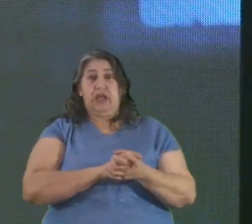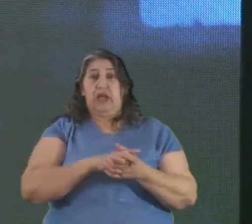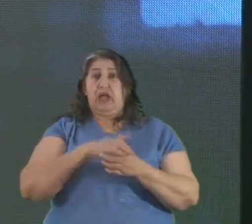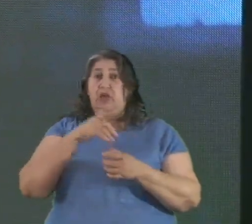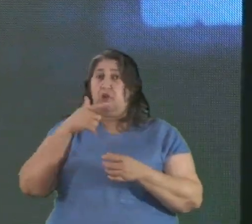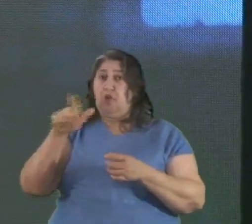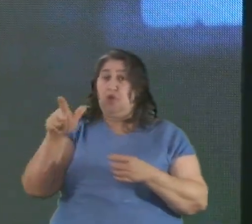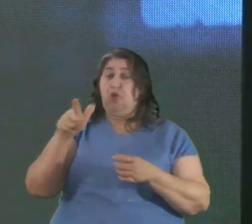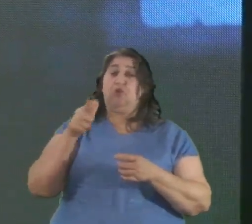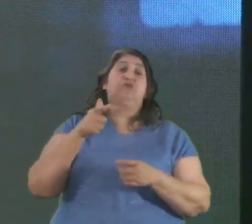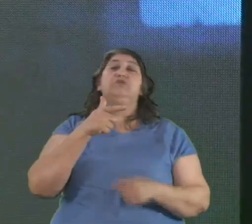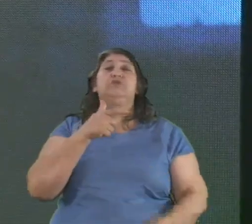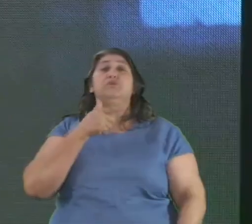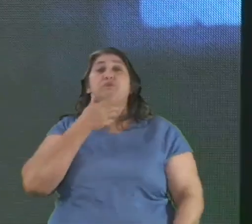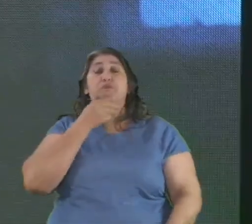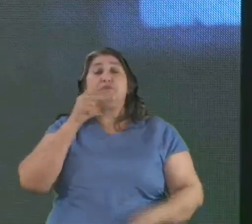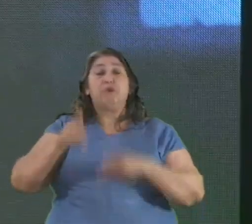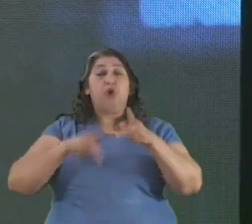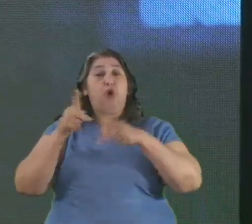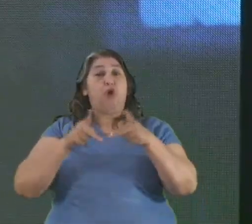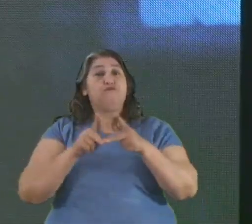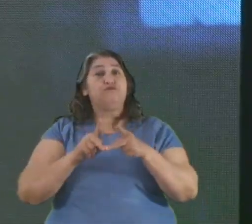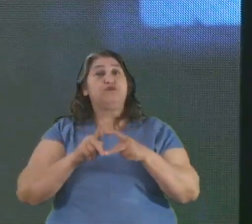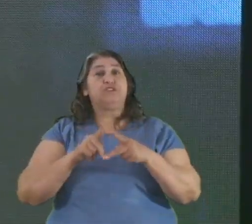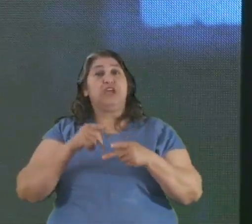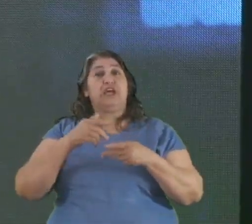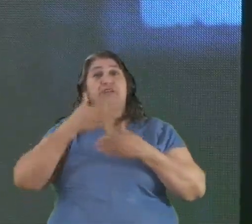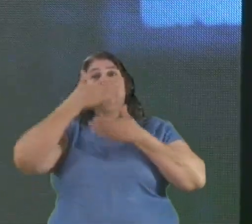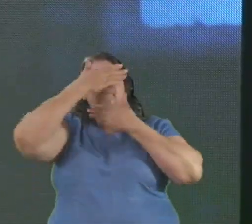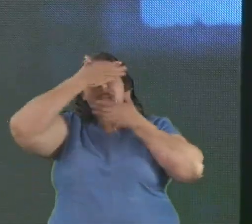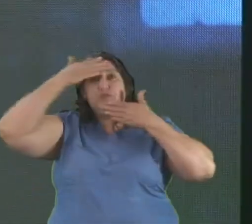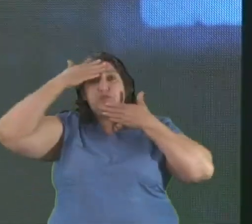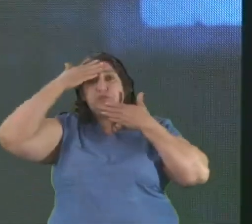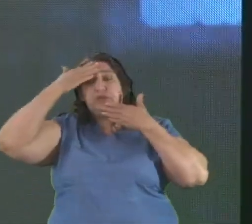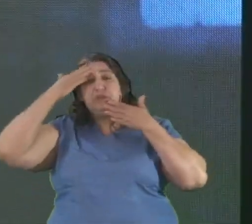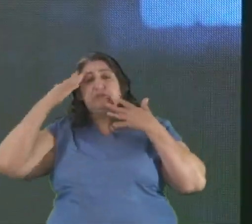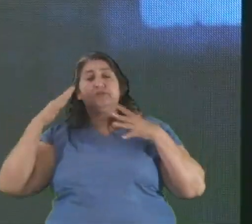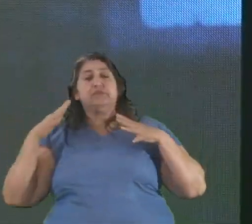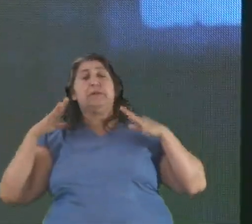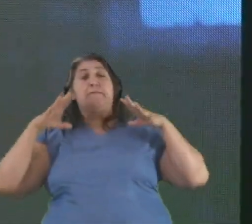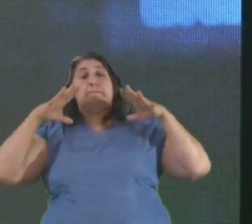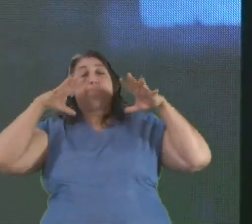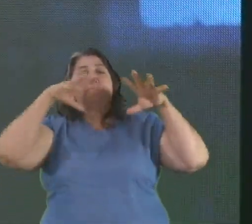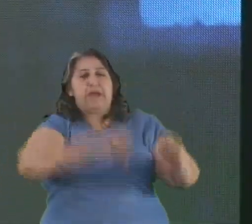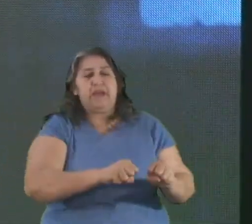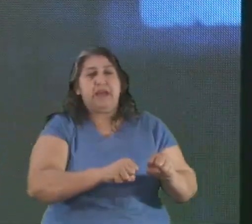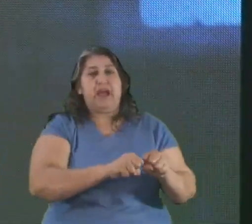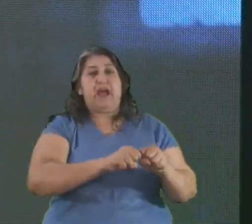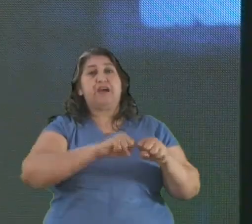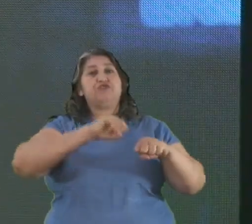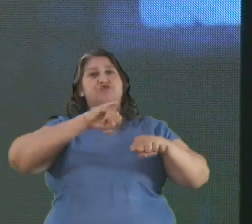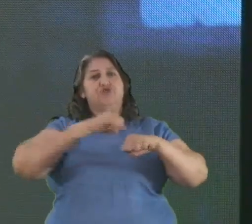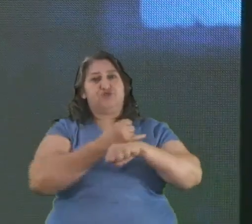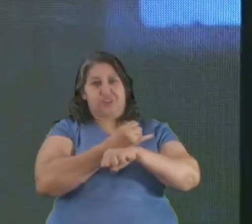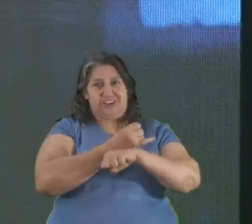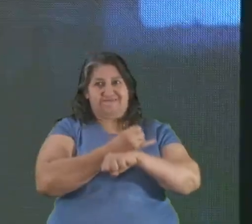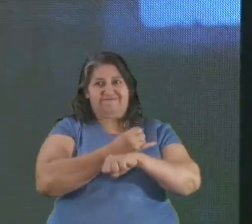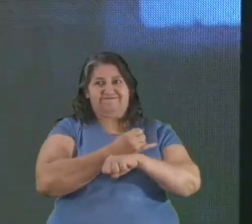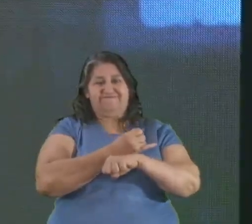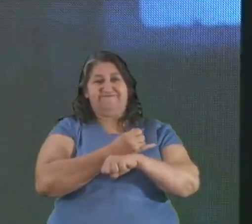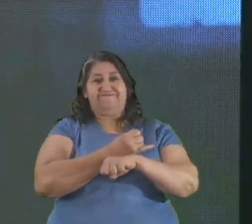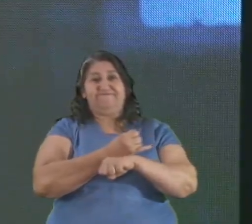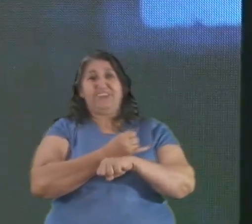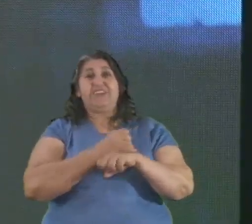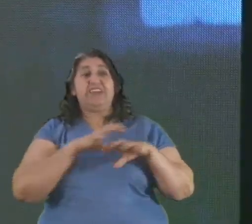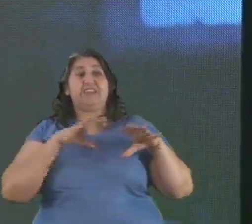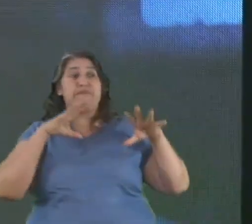árabes muçulmanos, tomaram a Palestina. tomaram Jerusalém. E eles